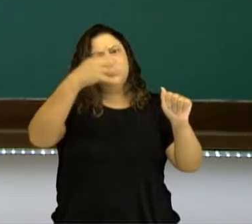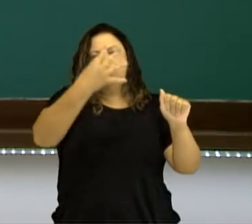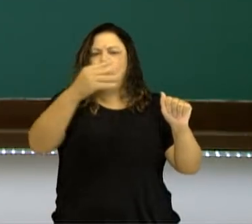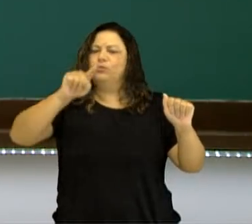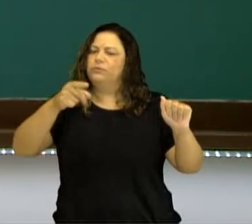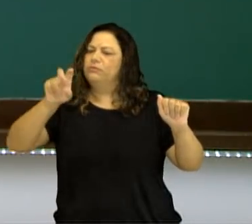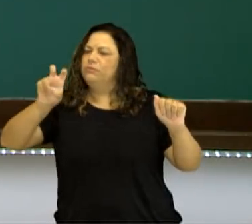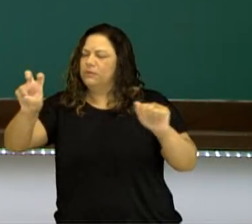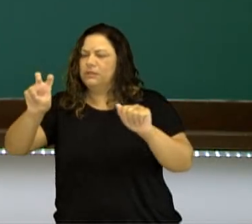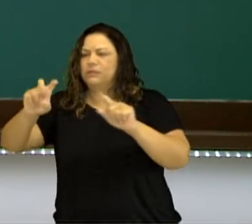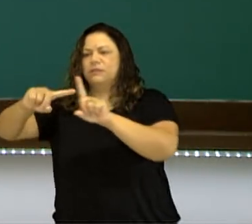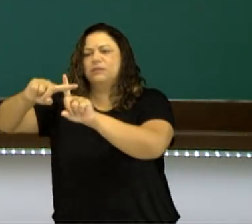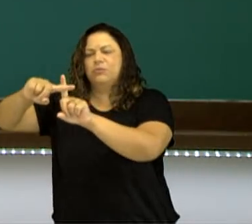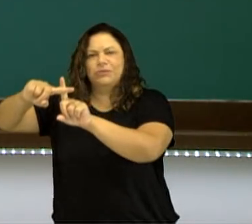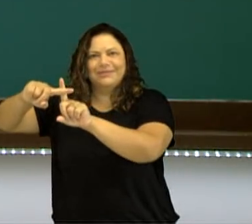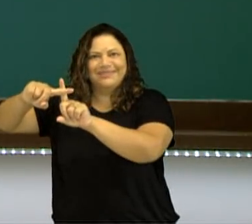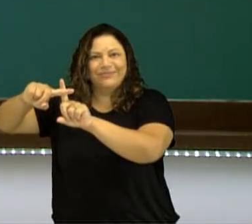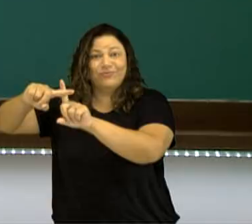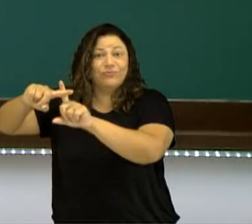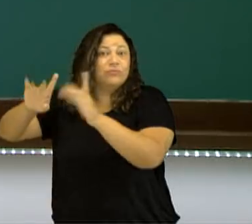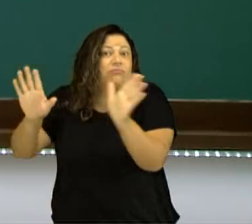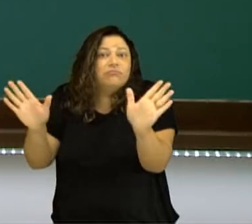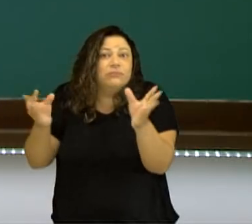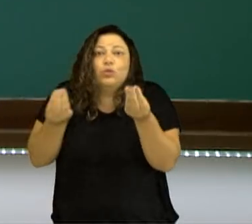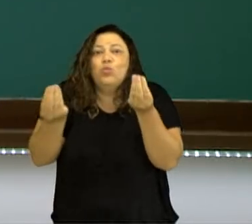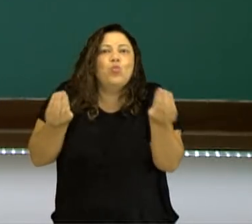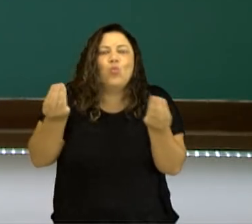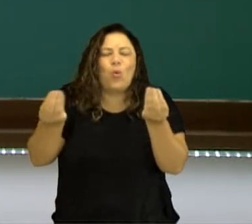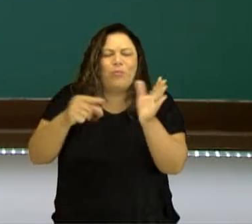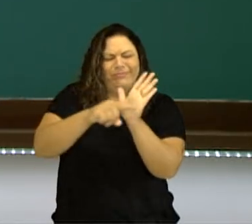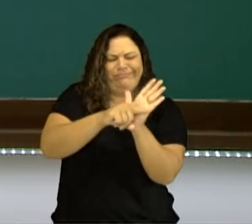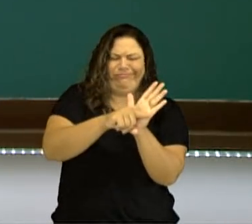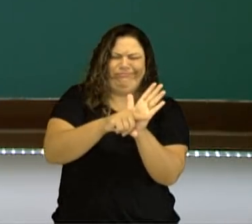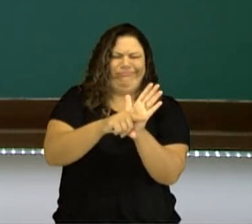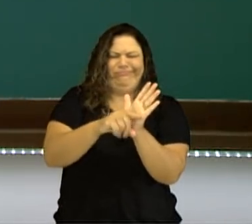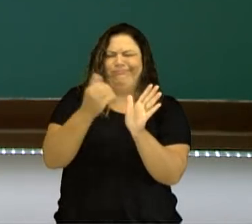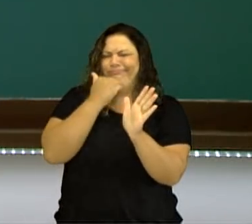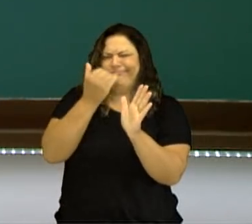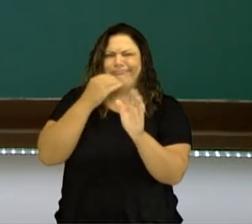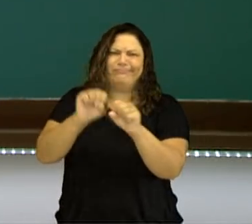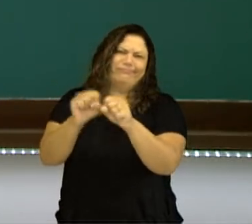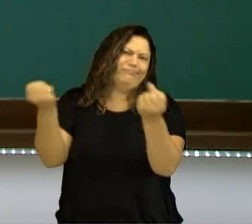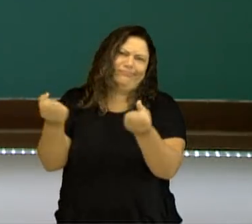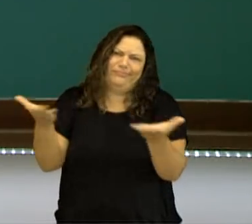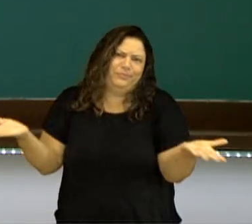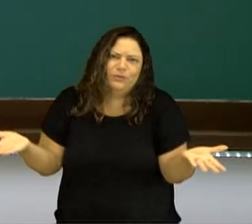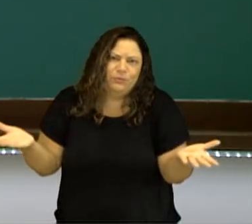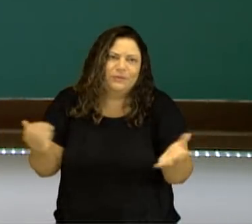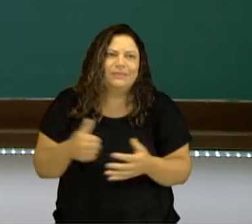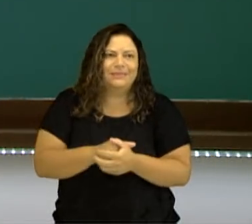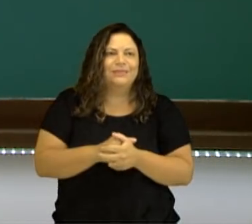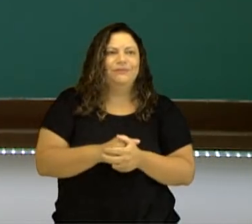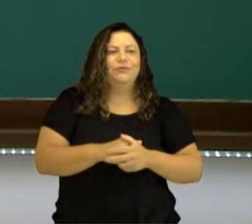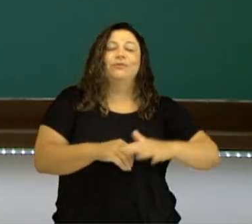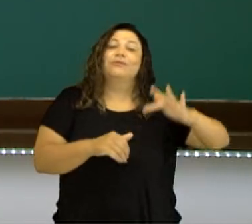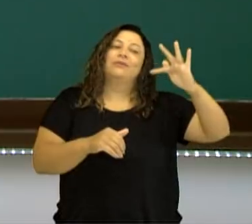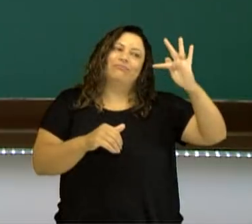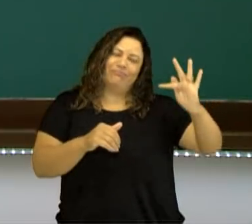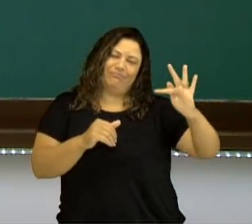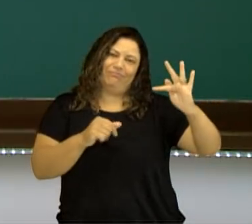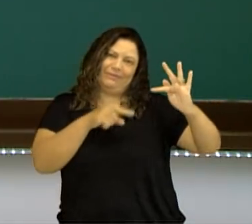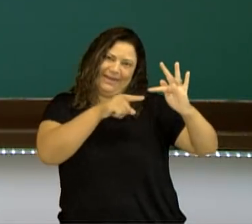5 positivos, é impossível que exista um número negativo entre eles. Então, já de cara, pelo sinal, você